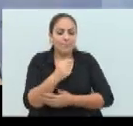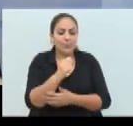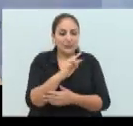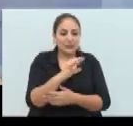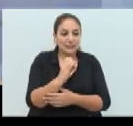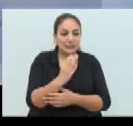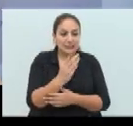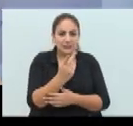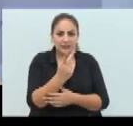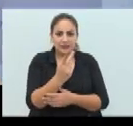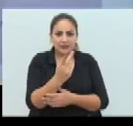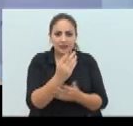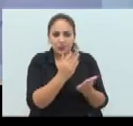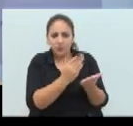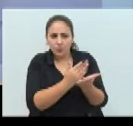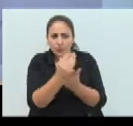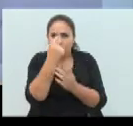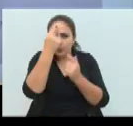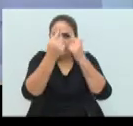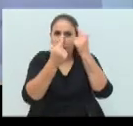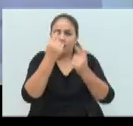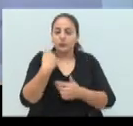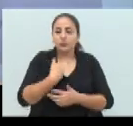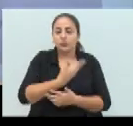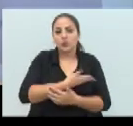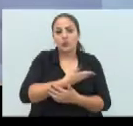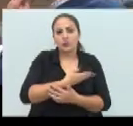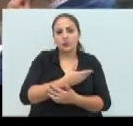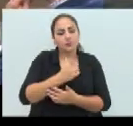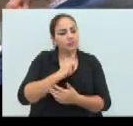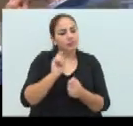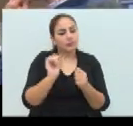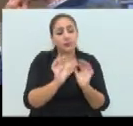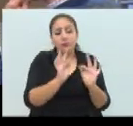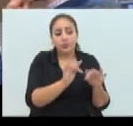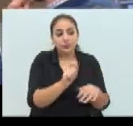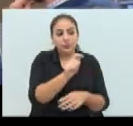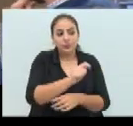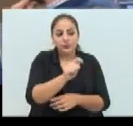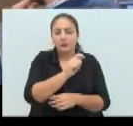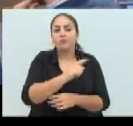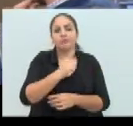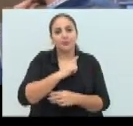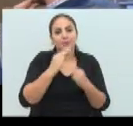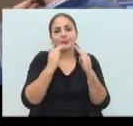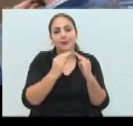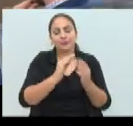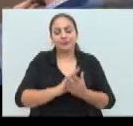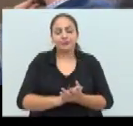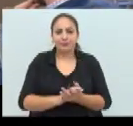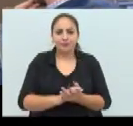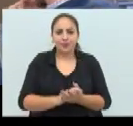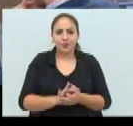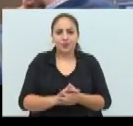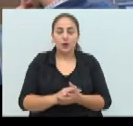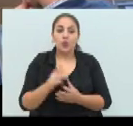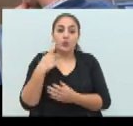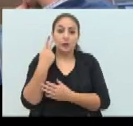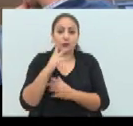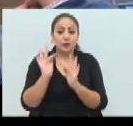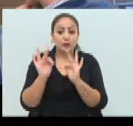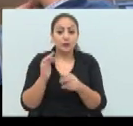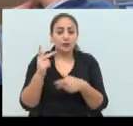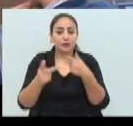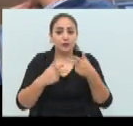gente sai da associação com o dever cumprido. Rafael Colucci encerrou o discurso falando sobre o trabalho